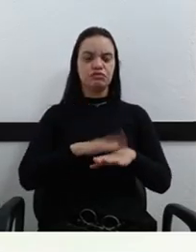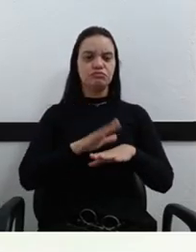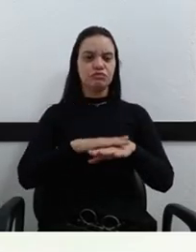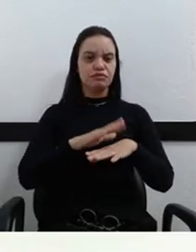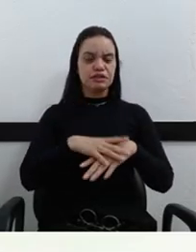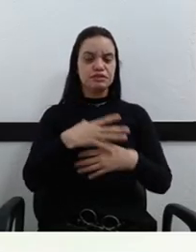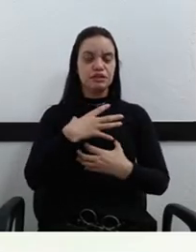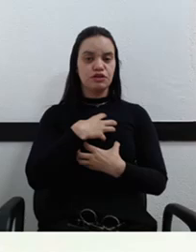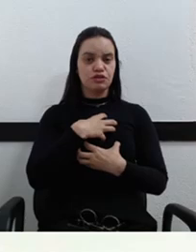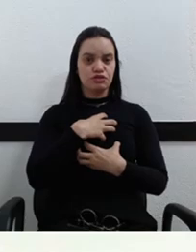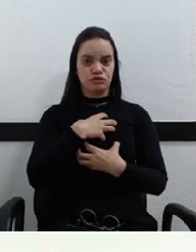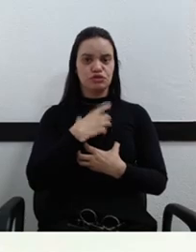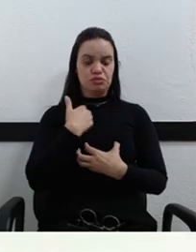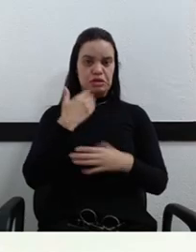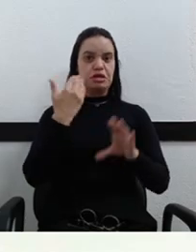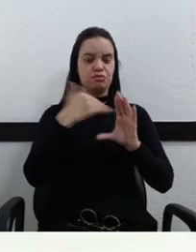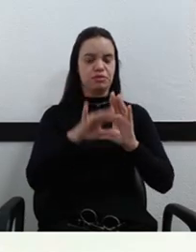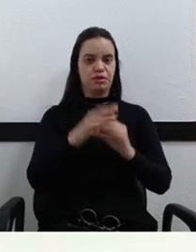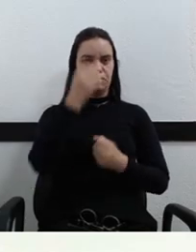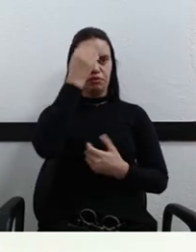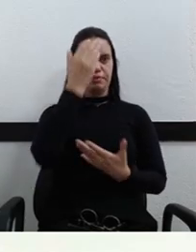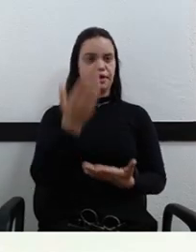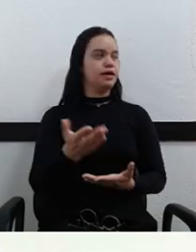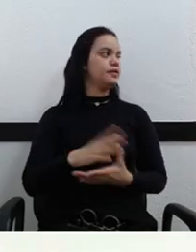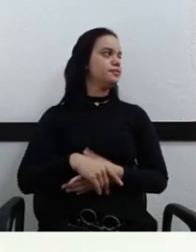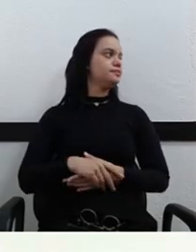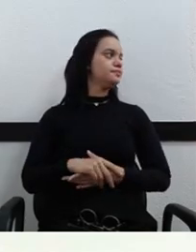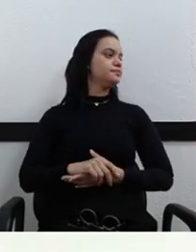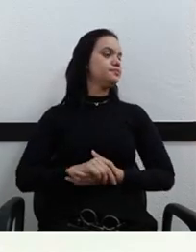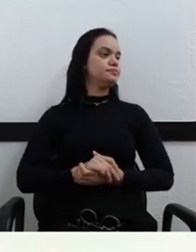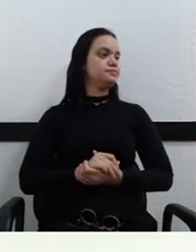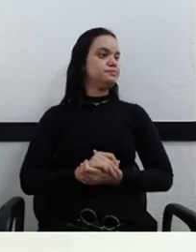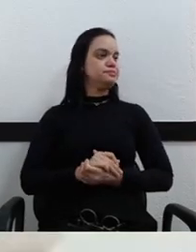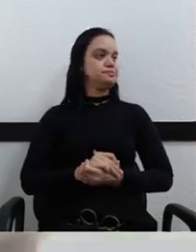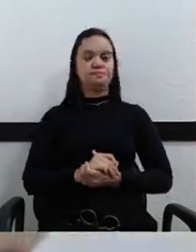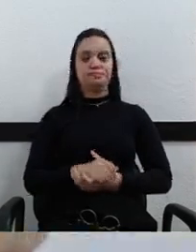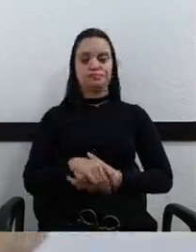como eu encaminhei. Obrigado.